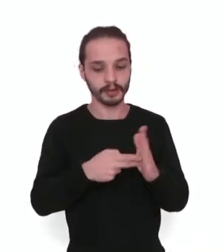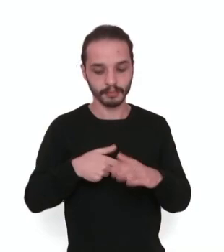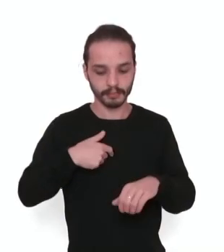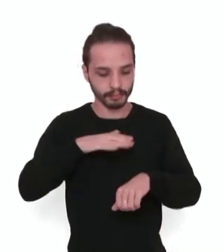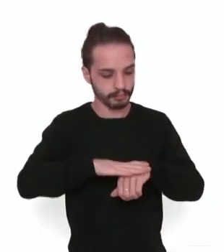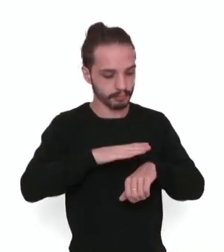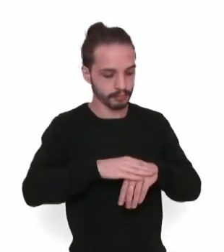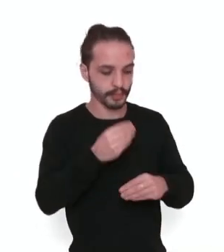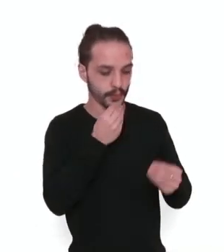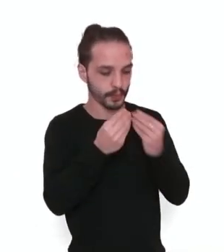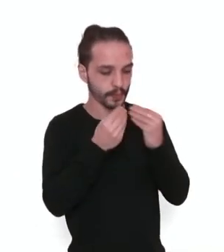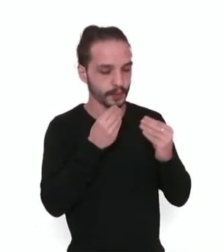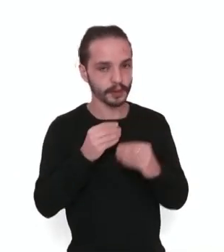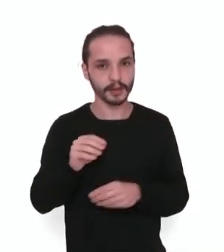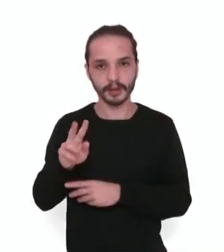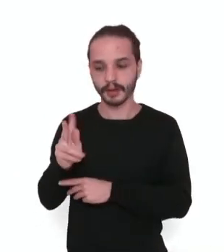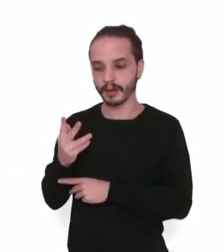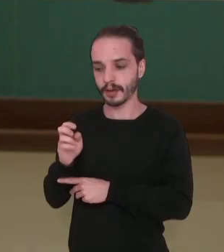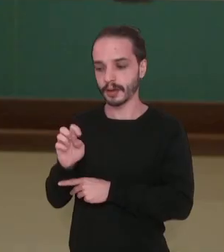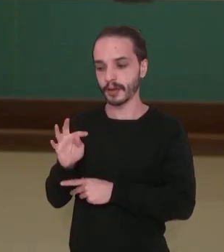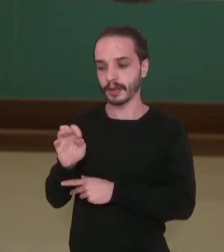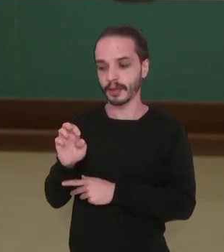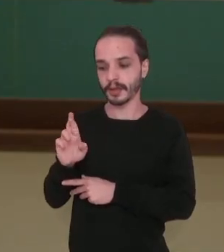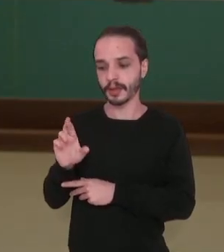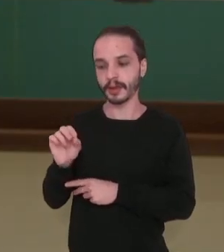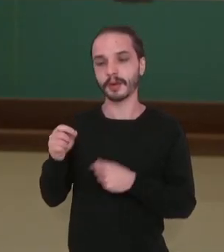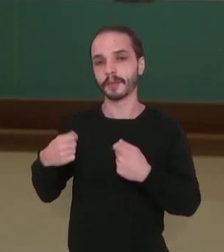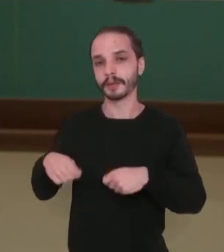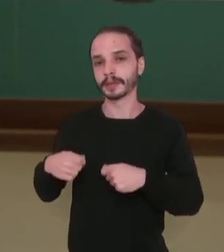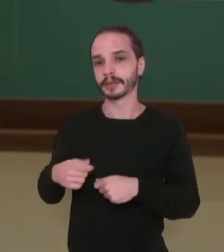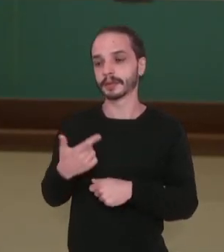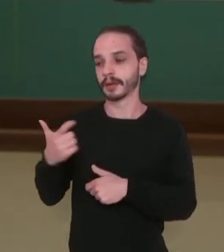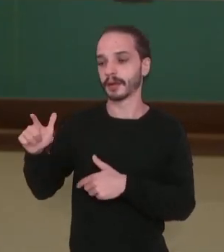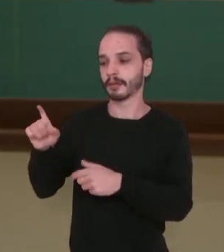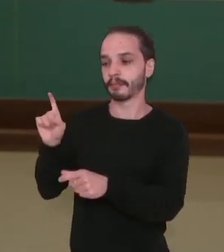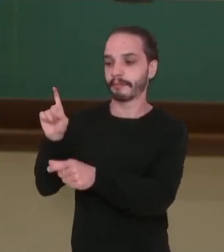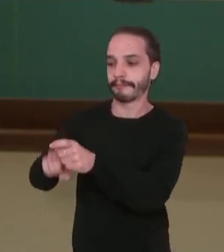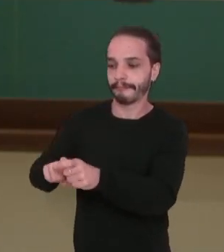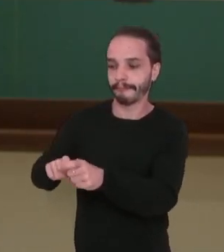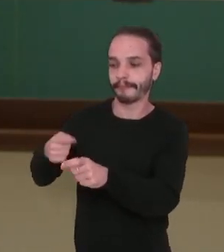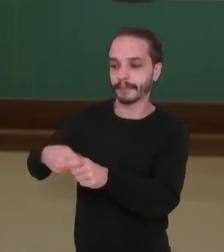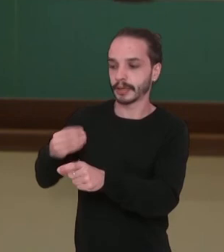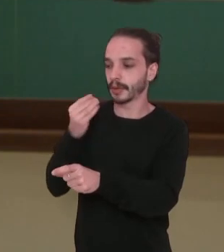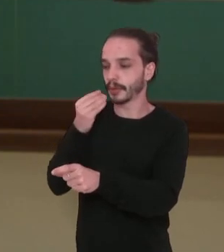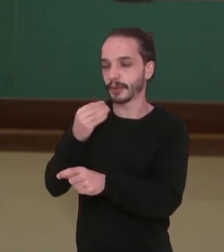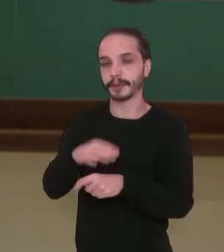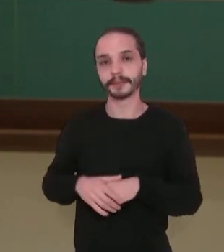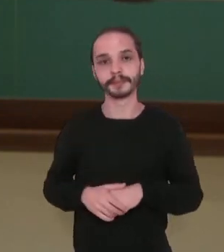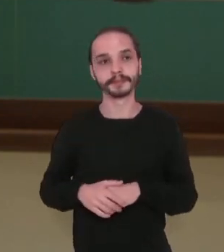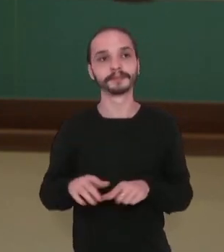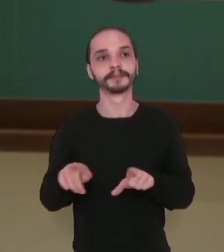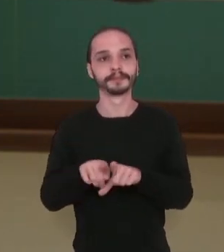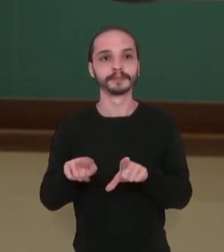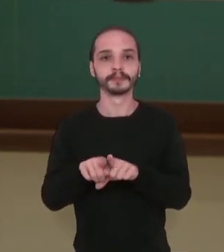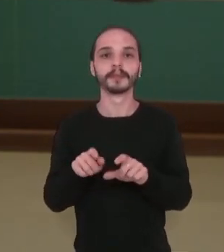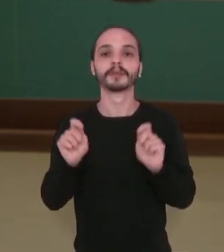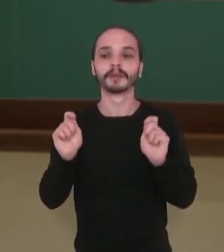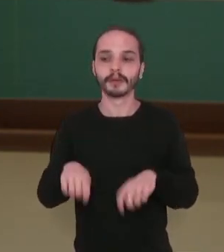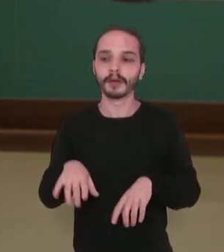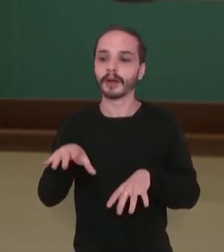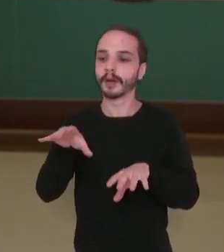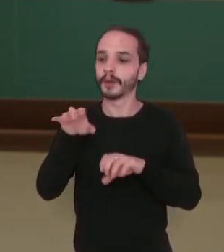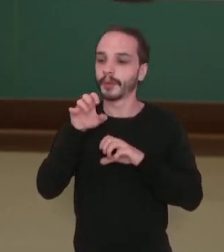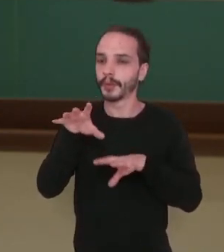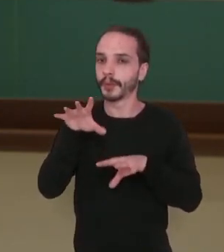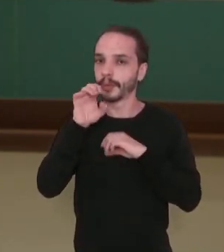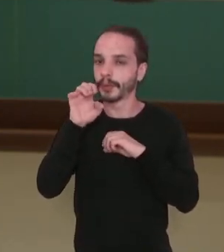Os heterótrofos, que dependem de outro para se alimentar. Os seres aeróbicos, né, que dependem do oxigênio. Os anaeróbicos, que